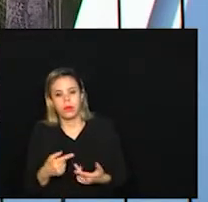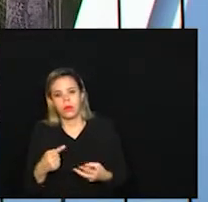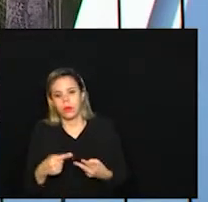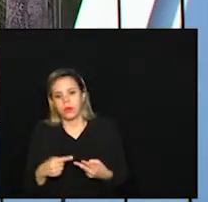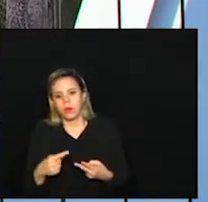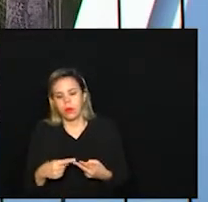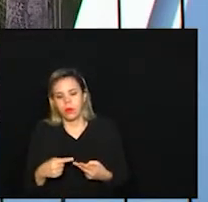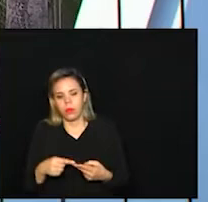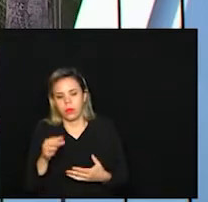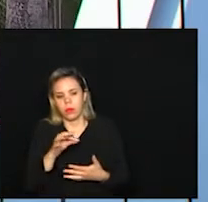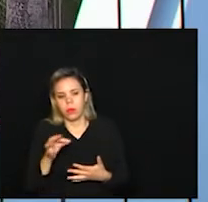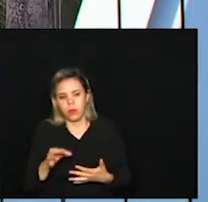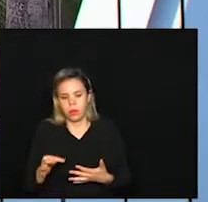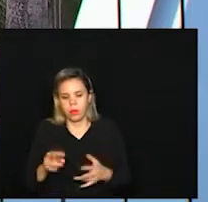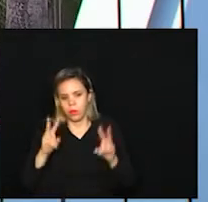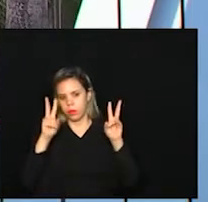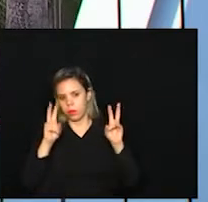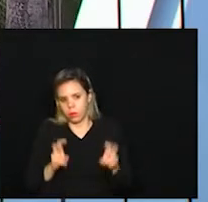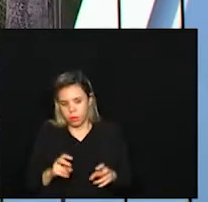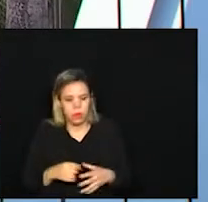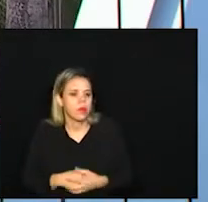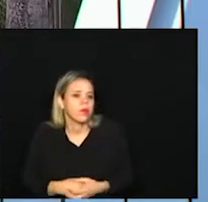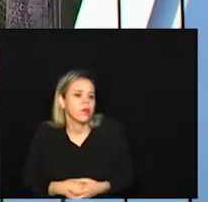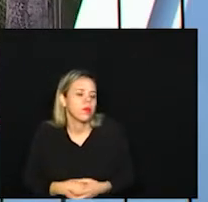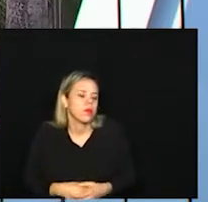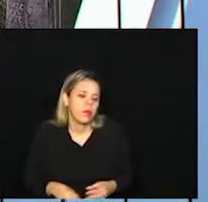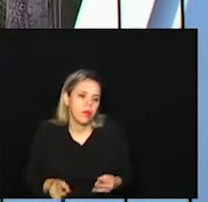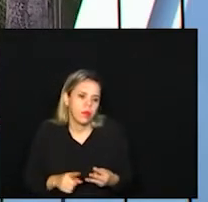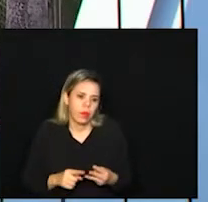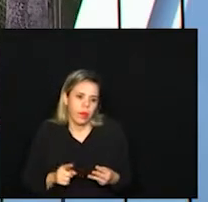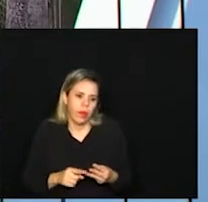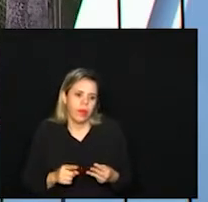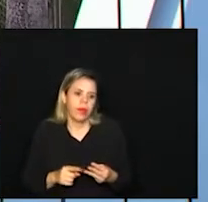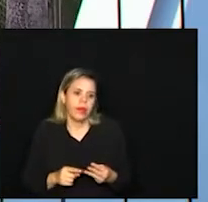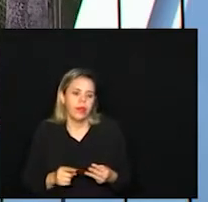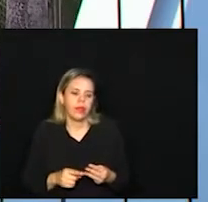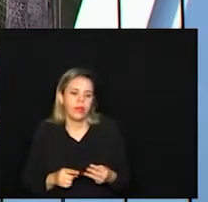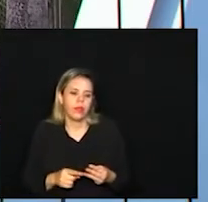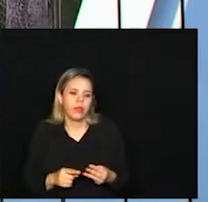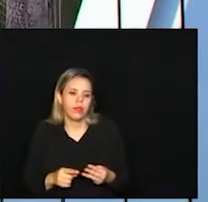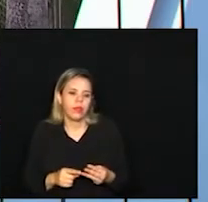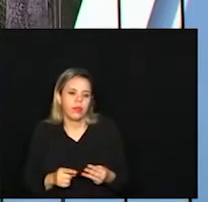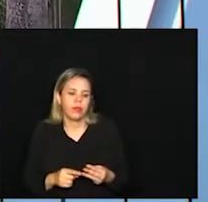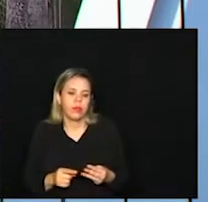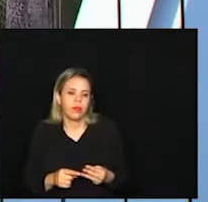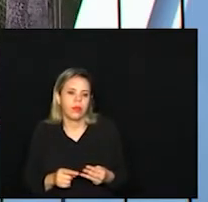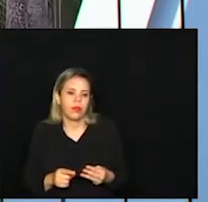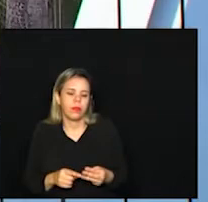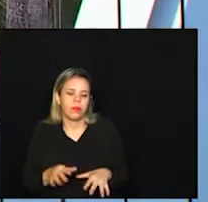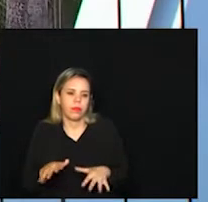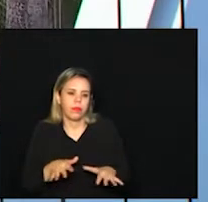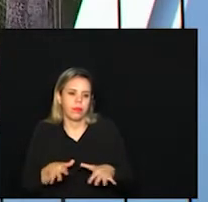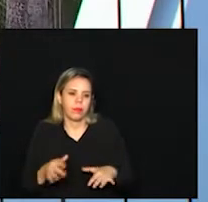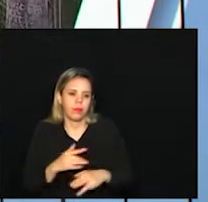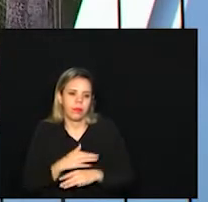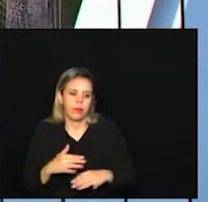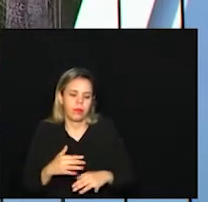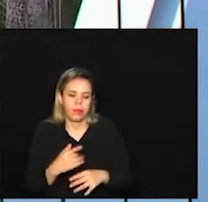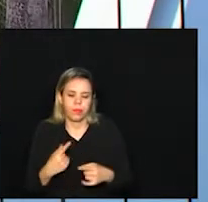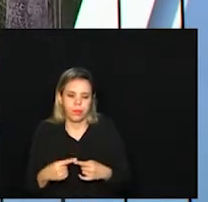segundo conjunto de temas e e um terceiro conjunto de temas que tem a ver com isso é a questão da mobilidade